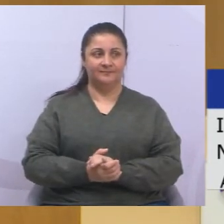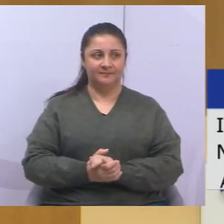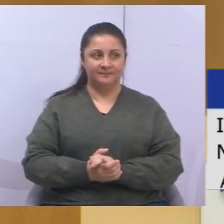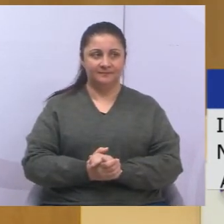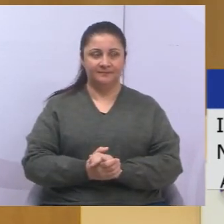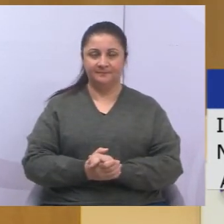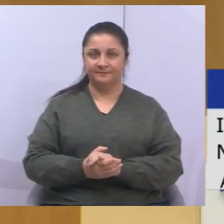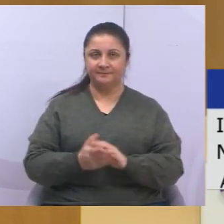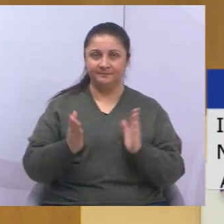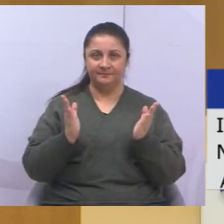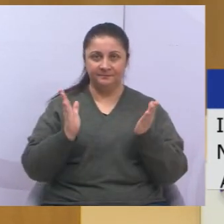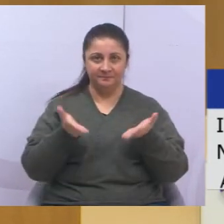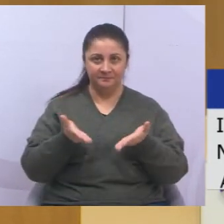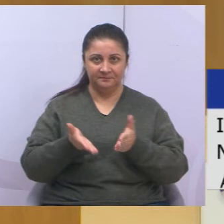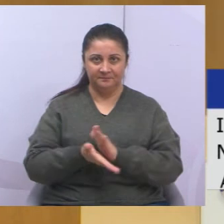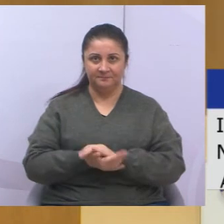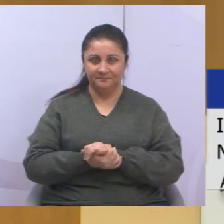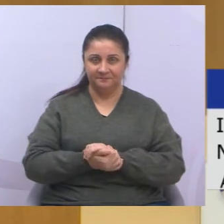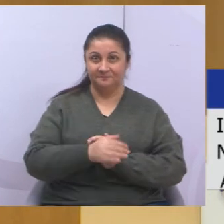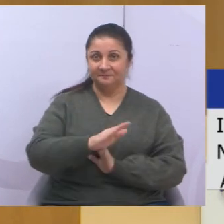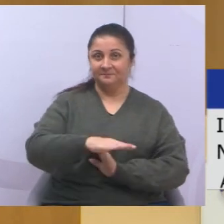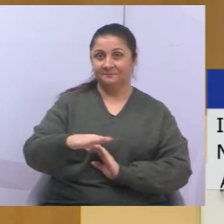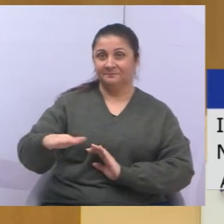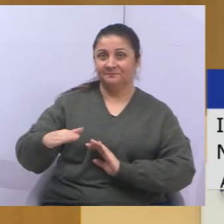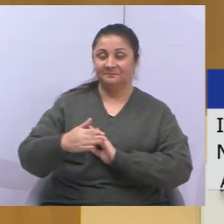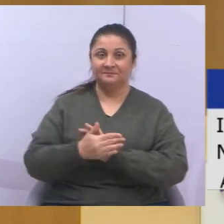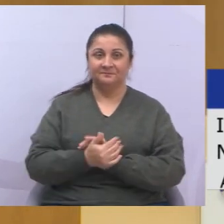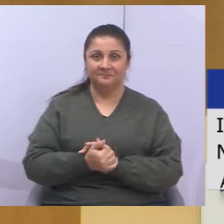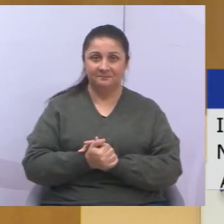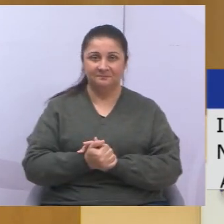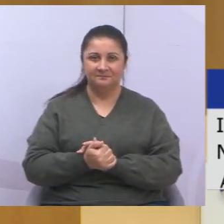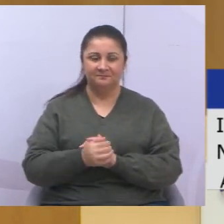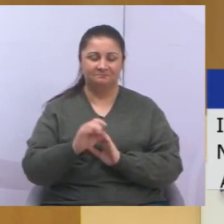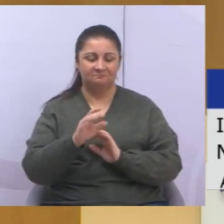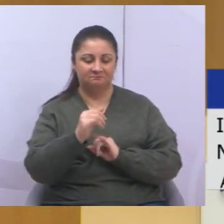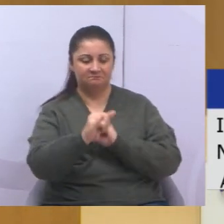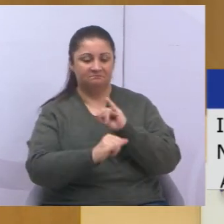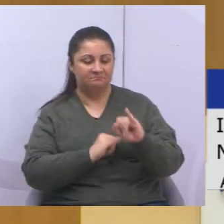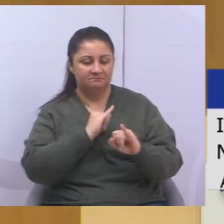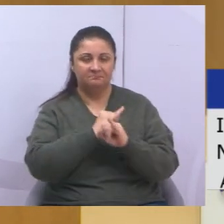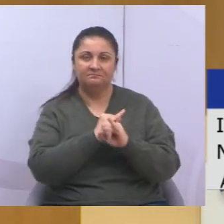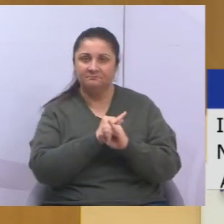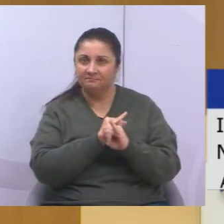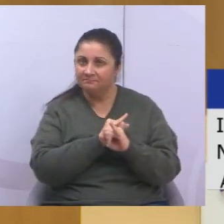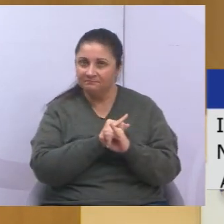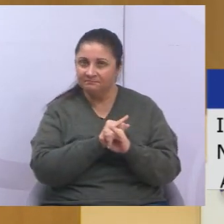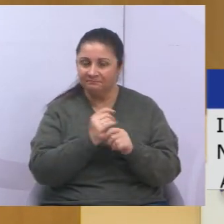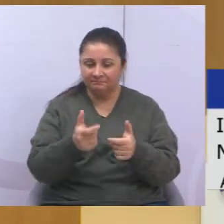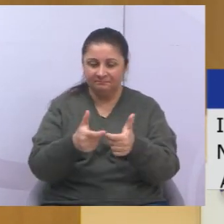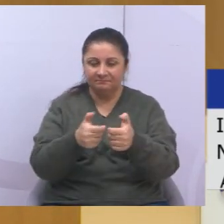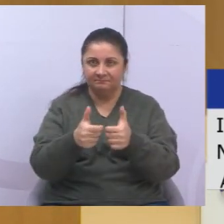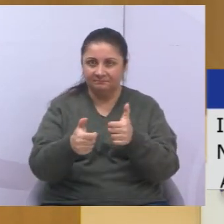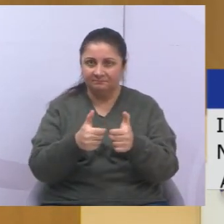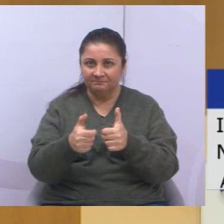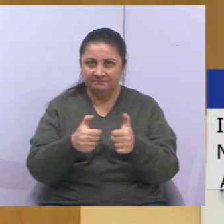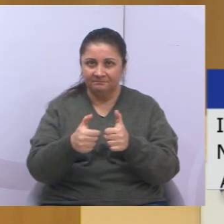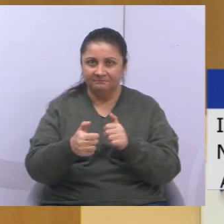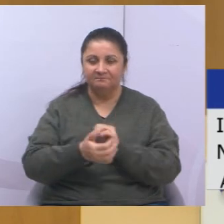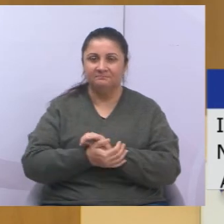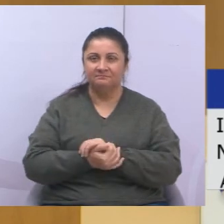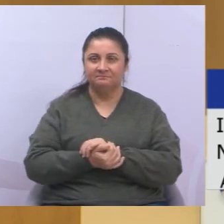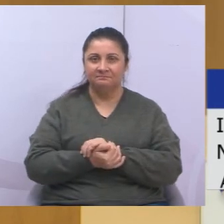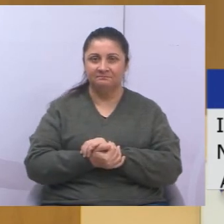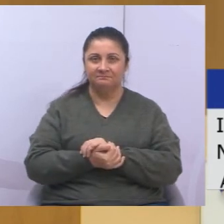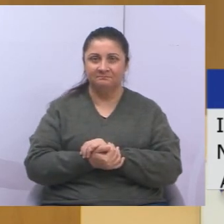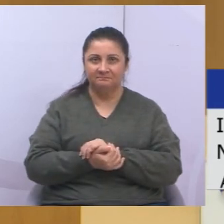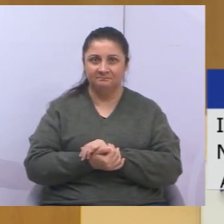Então, hoje, as crianças ficam na internet, ali no videogame,